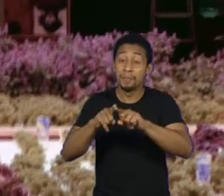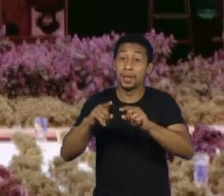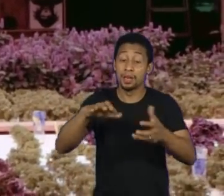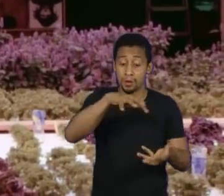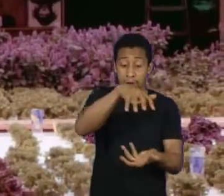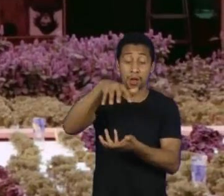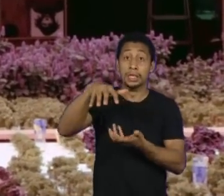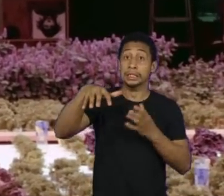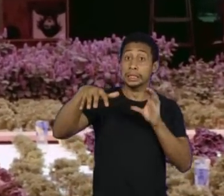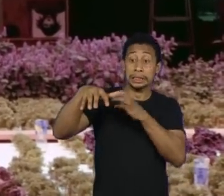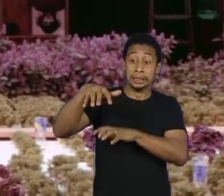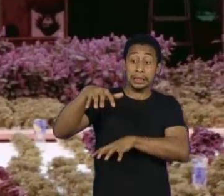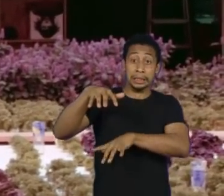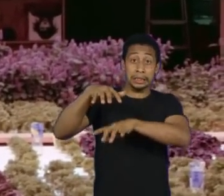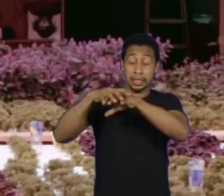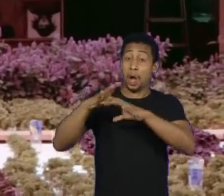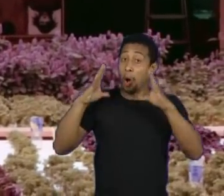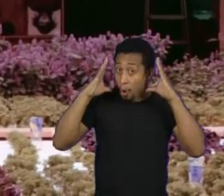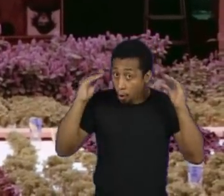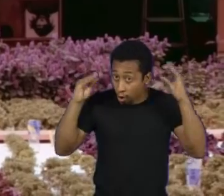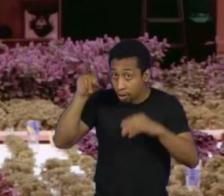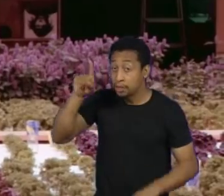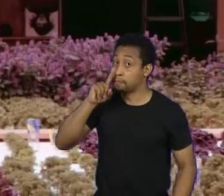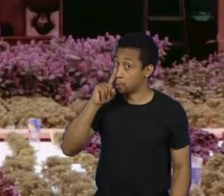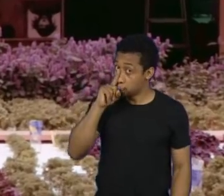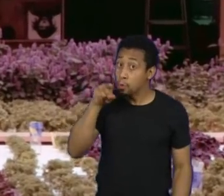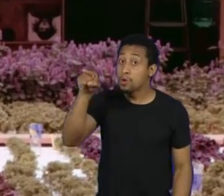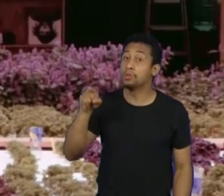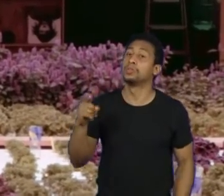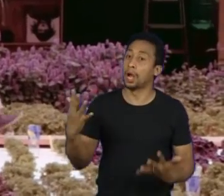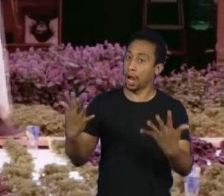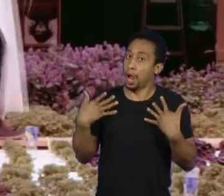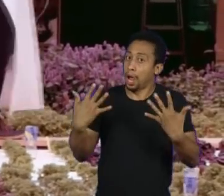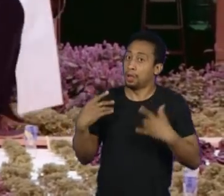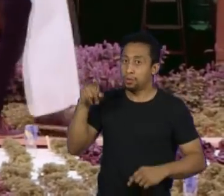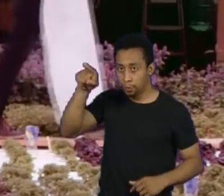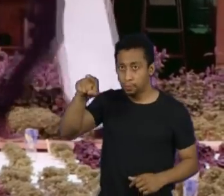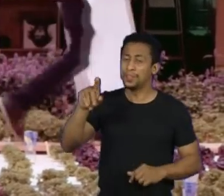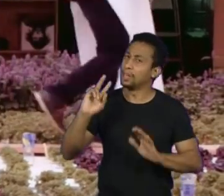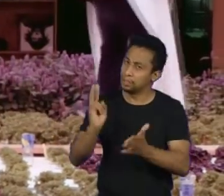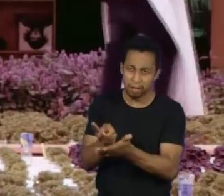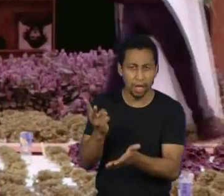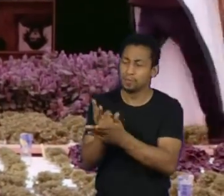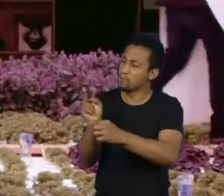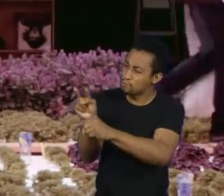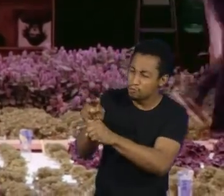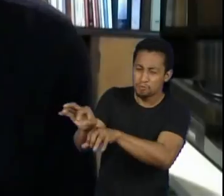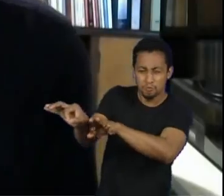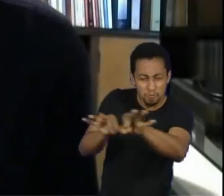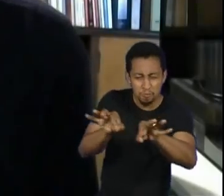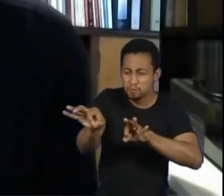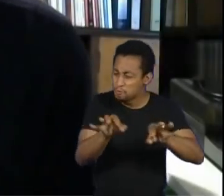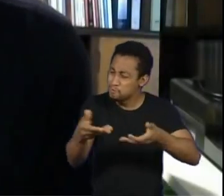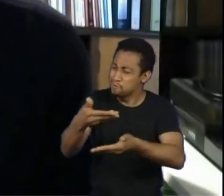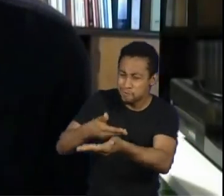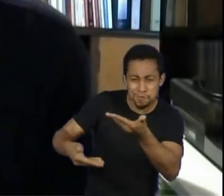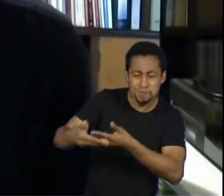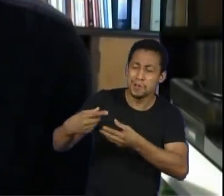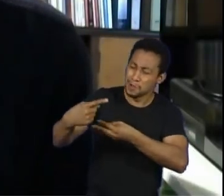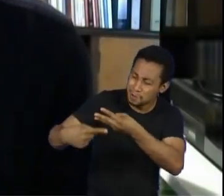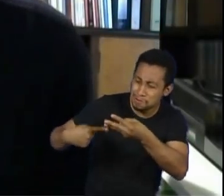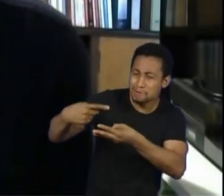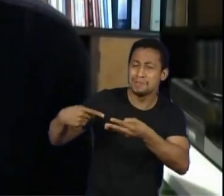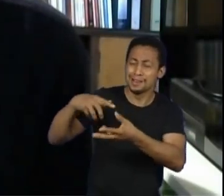Holanda é um dos países muito ameaçados pelo aquecimento global. Então, desde sempre, eles foram muito cooperativos, porque se eles não se ajudarem, eles ficam